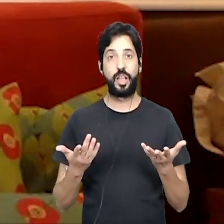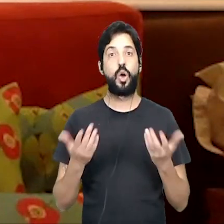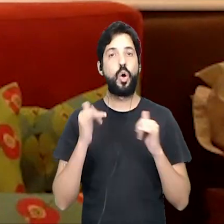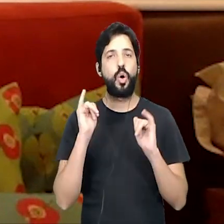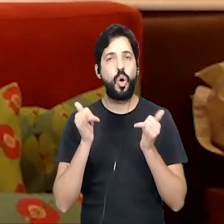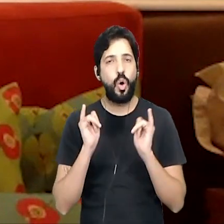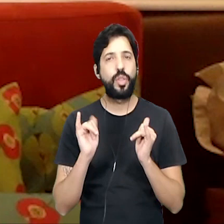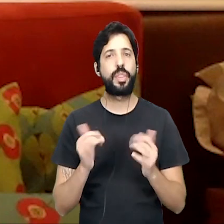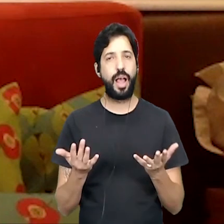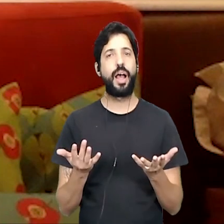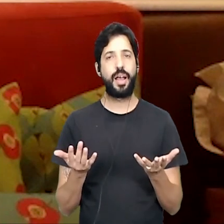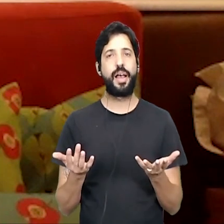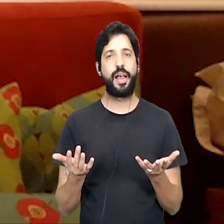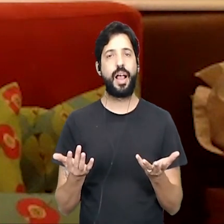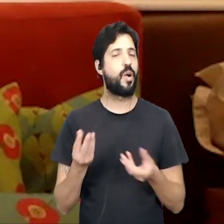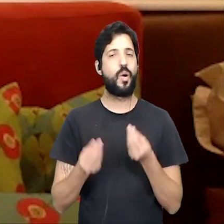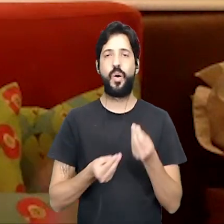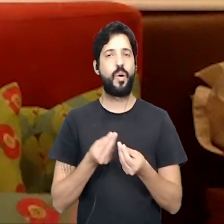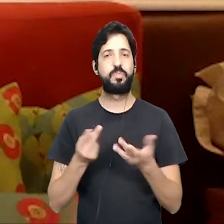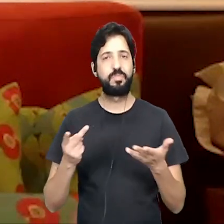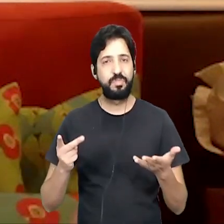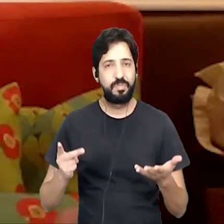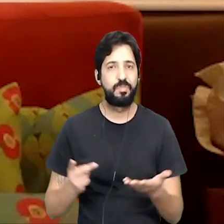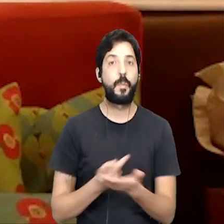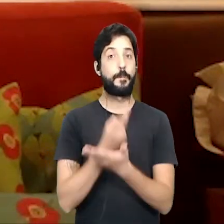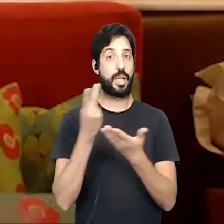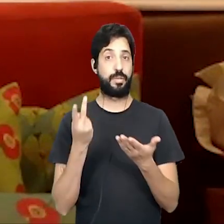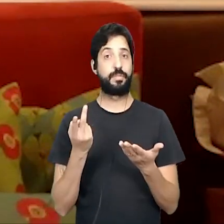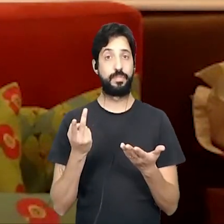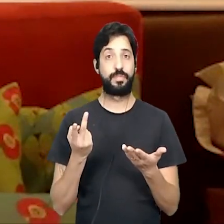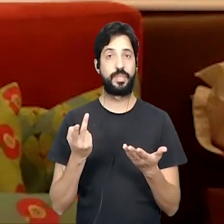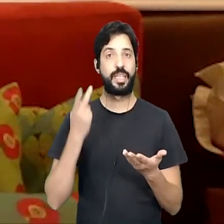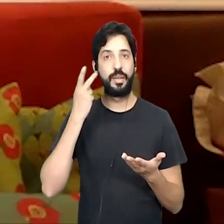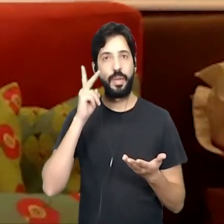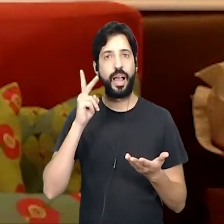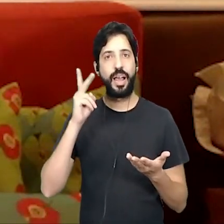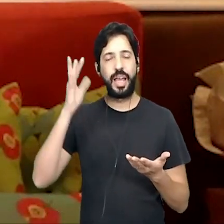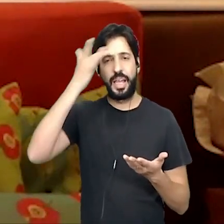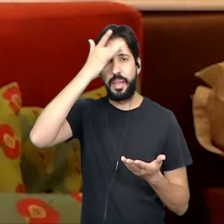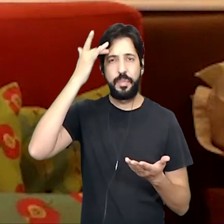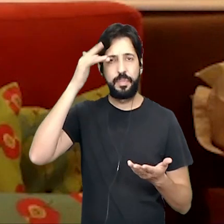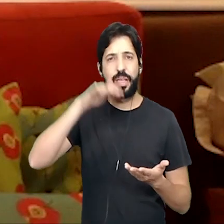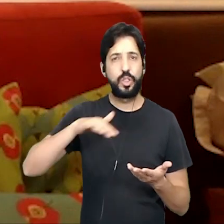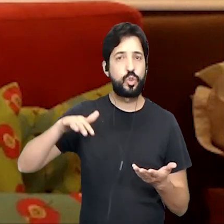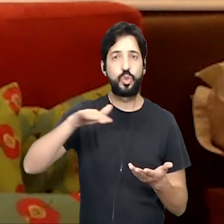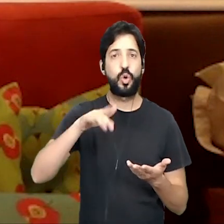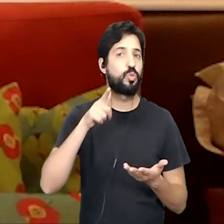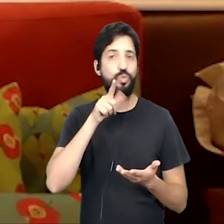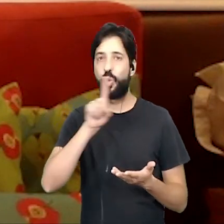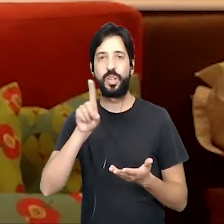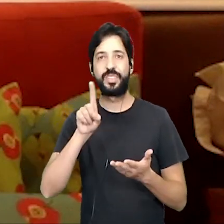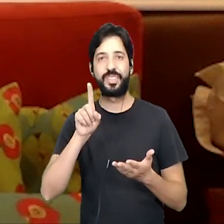cênico e contar um pouco como é que se deu esse acontecimento para aquelas pessoas